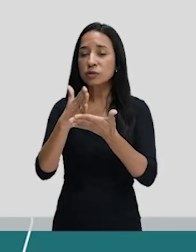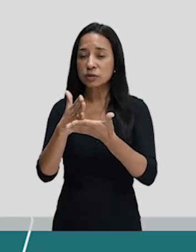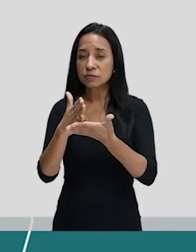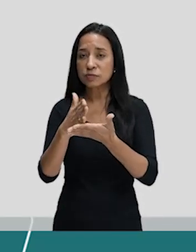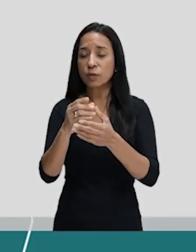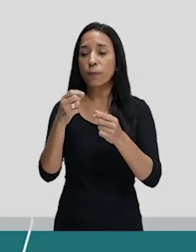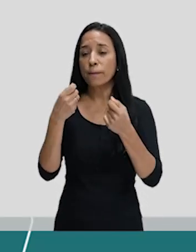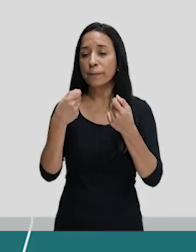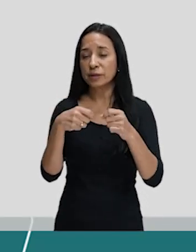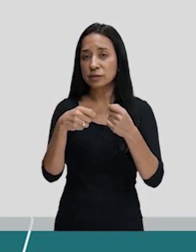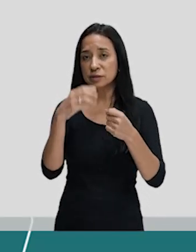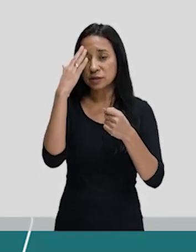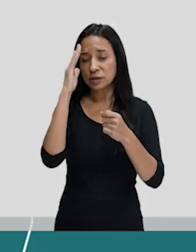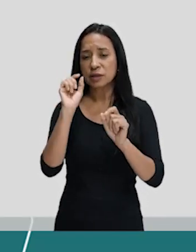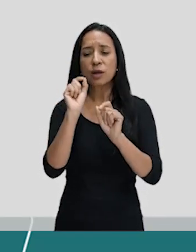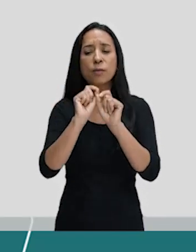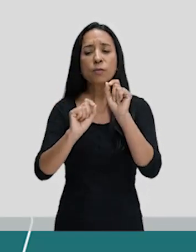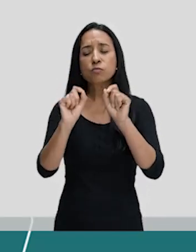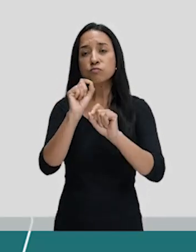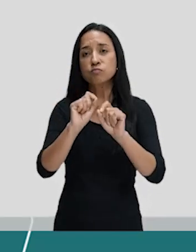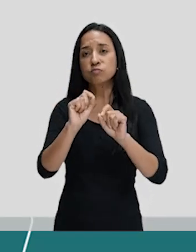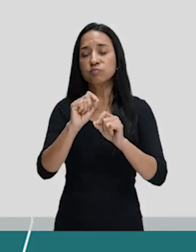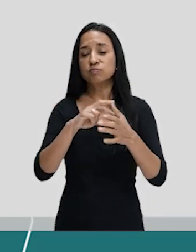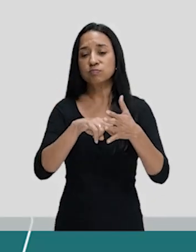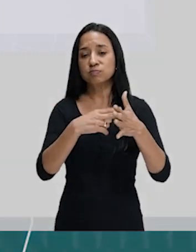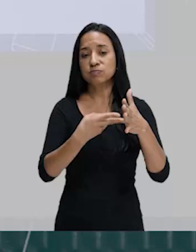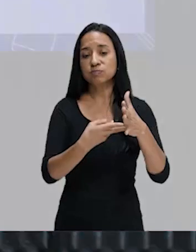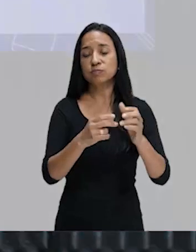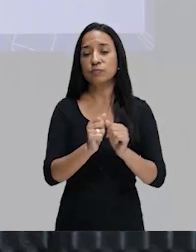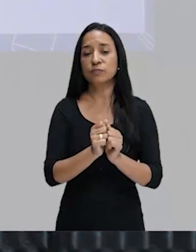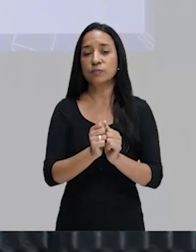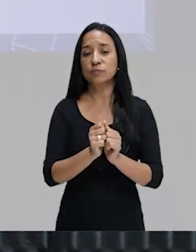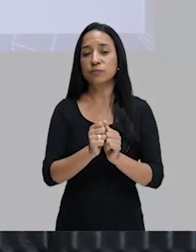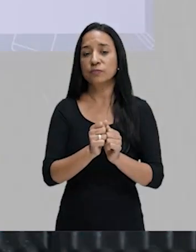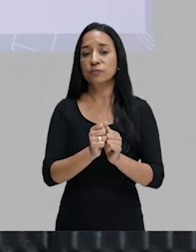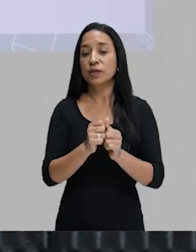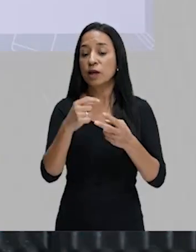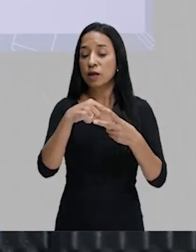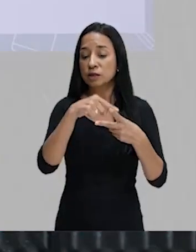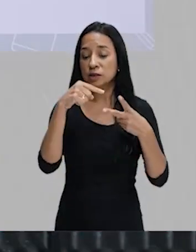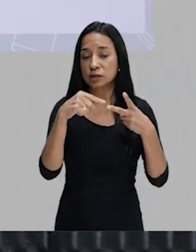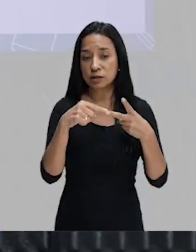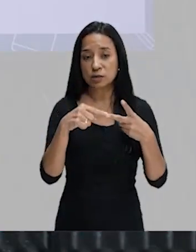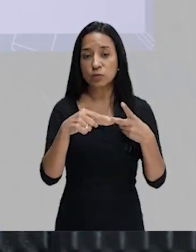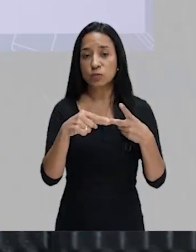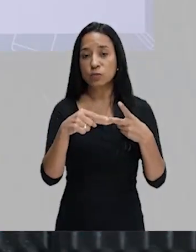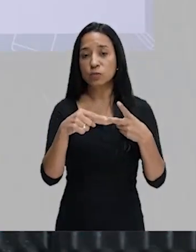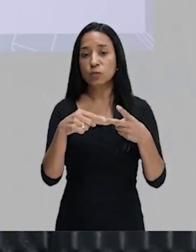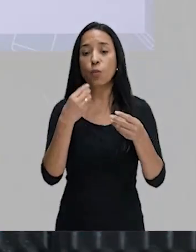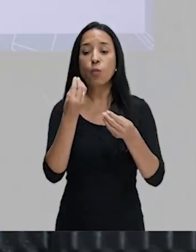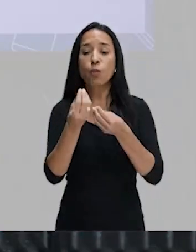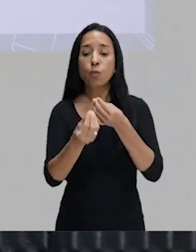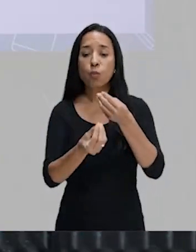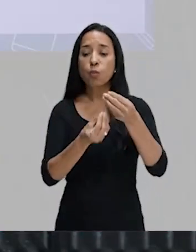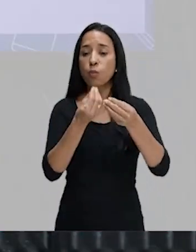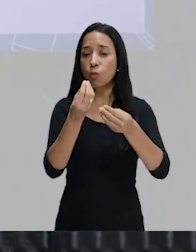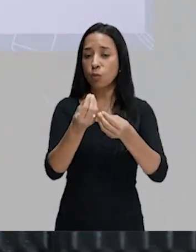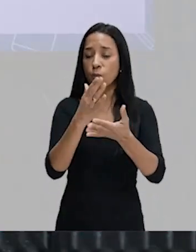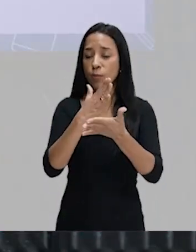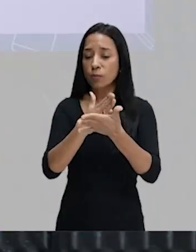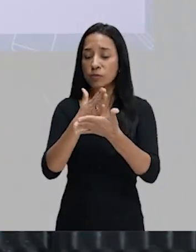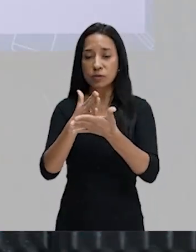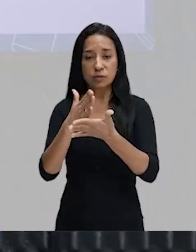entender primeiro o que é isso. Segundo, vamos tratar das possíveis formas de